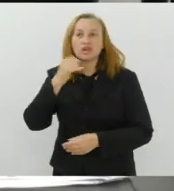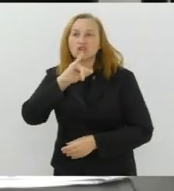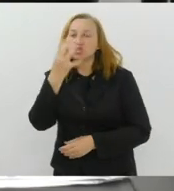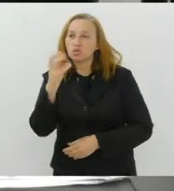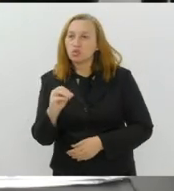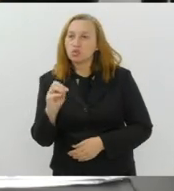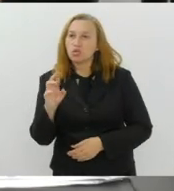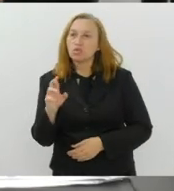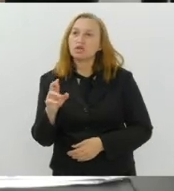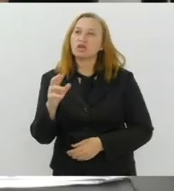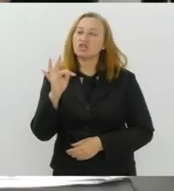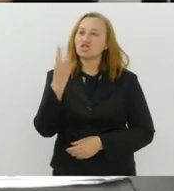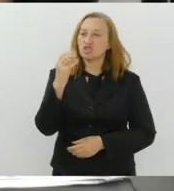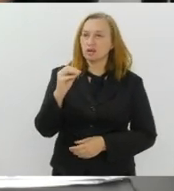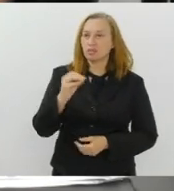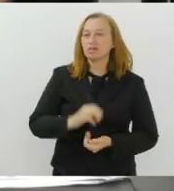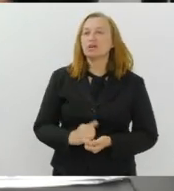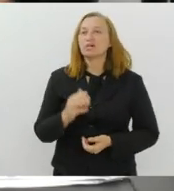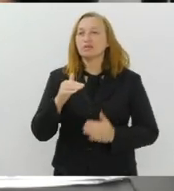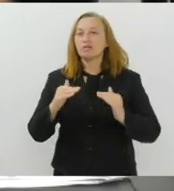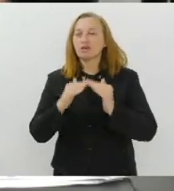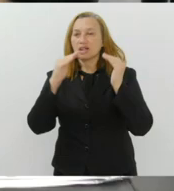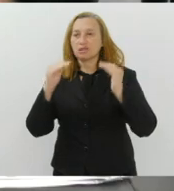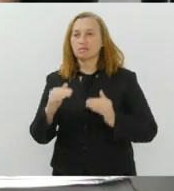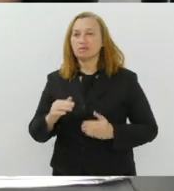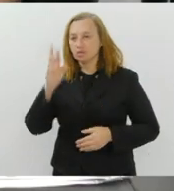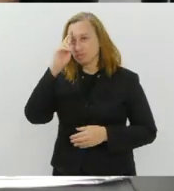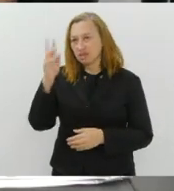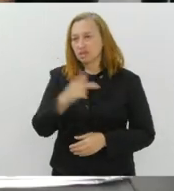Tiago Gagliasso? Favorável, presidente.